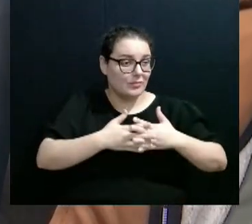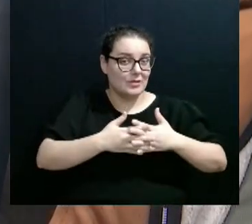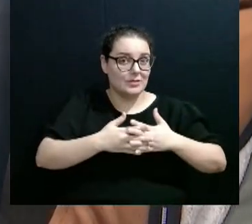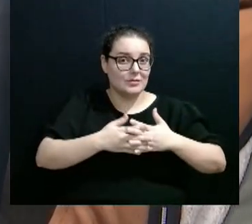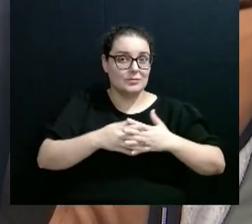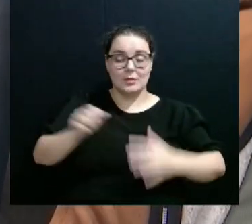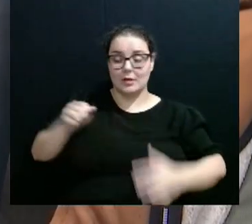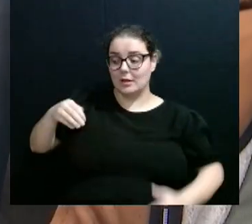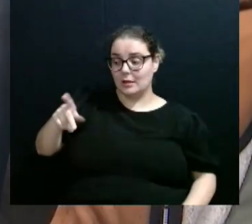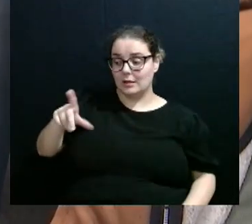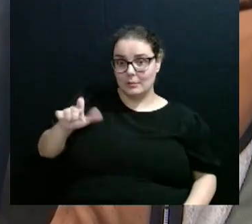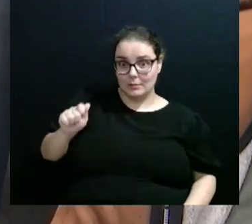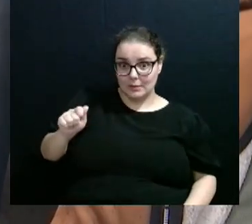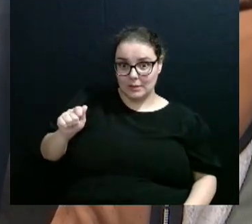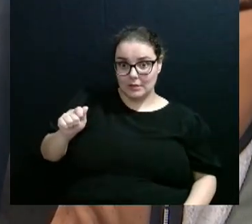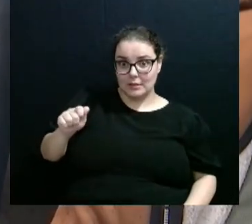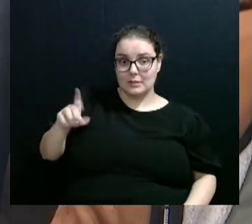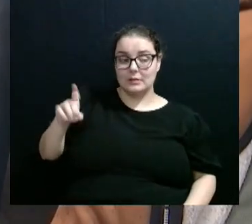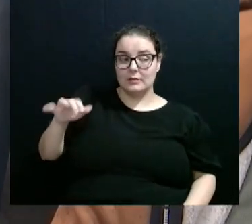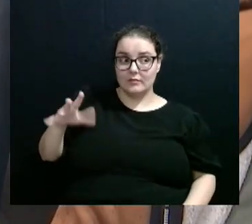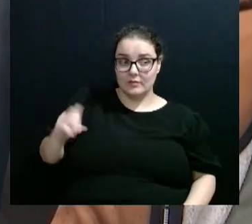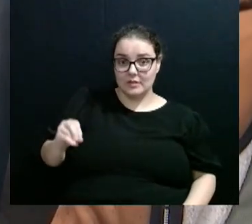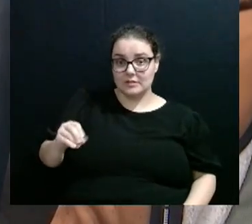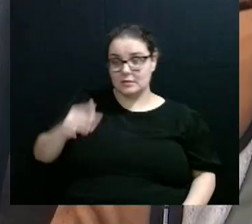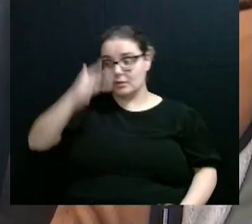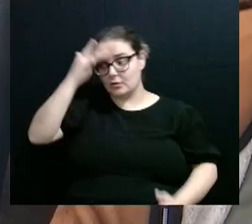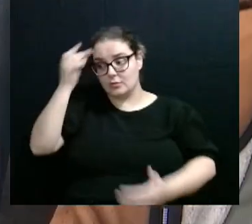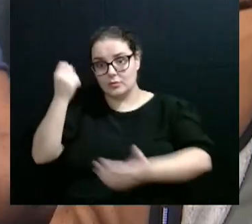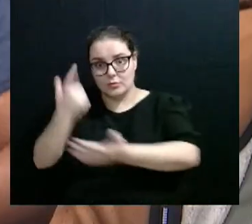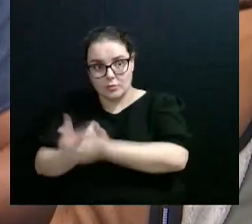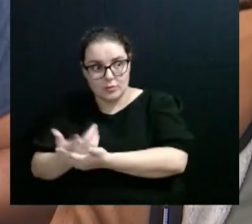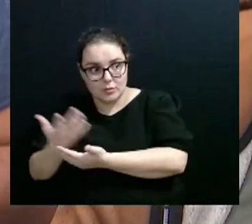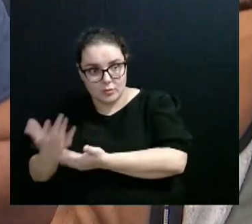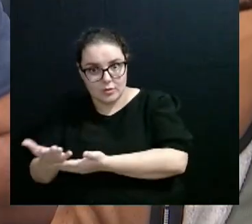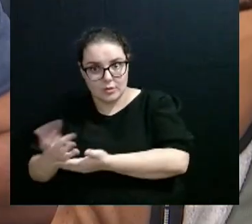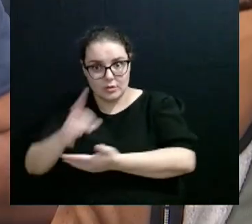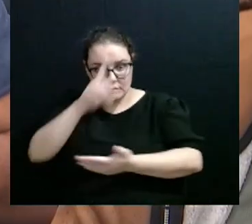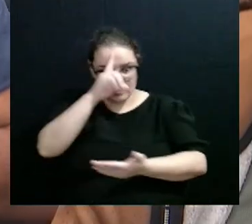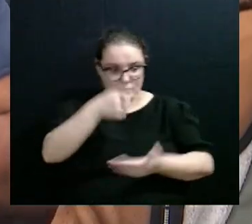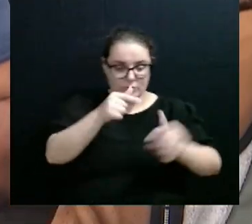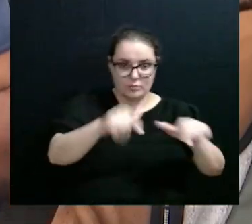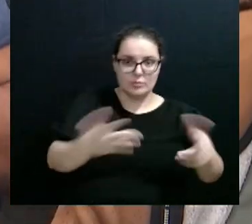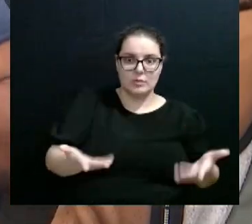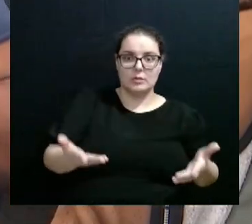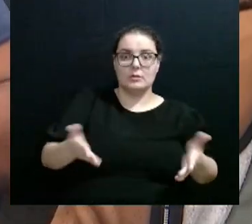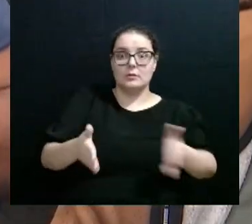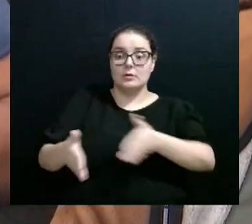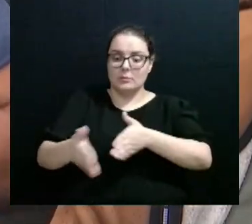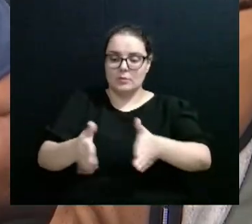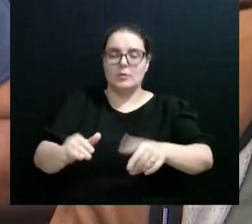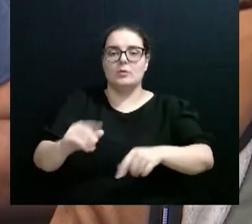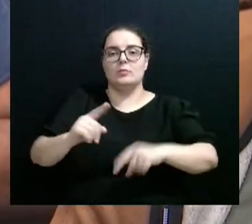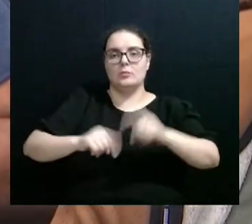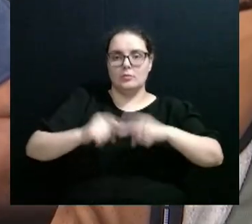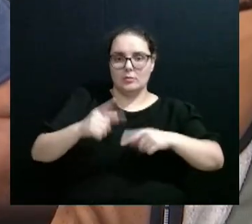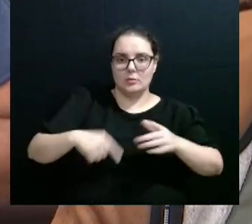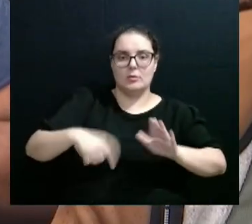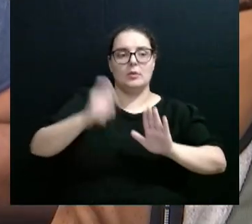ferimento. Então, era bom que esse aparelho, a gente buscasse um caminho desse aparelho